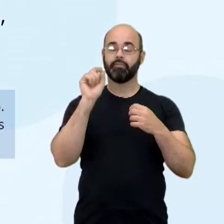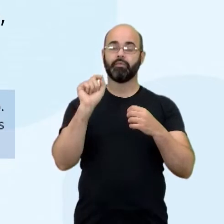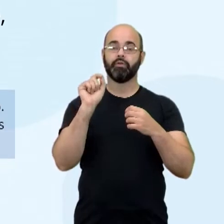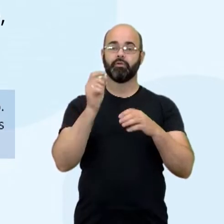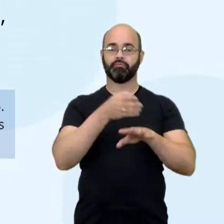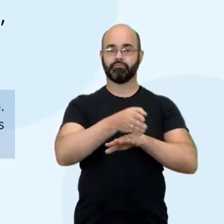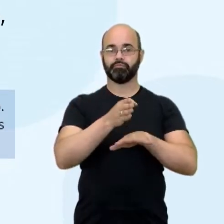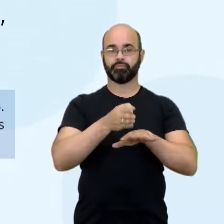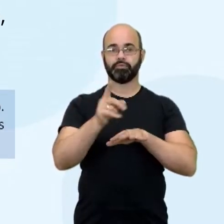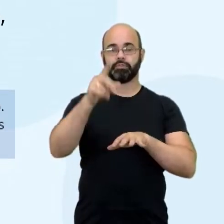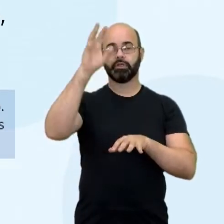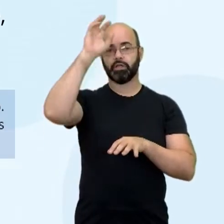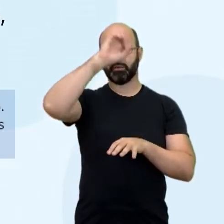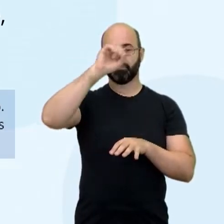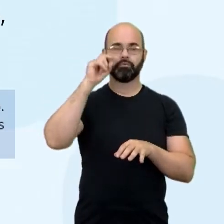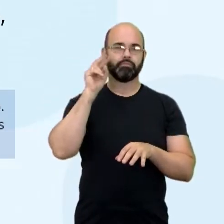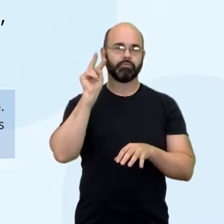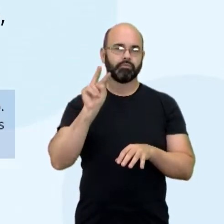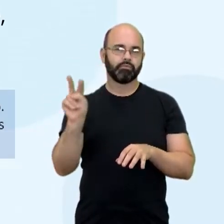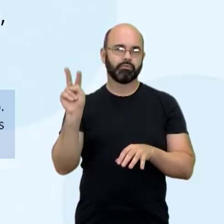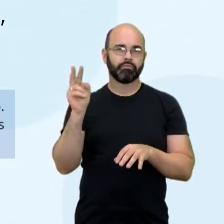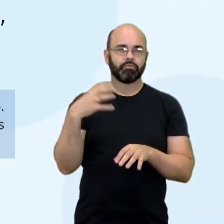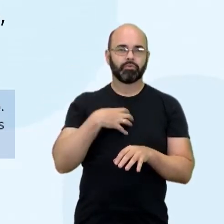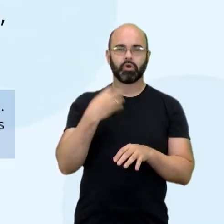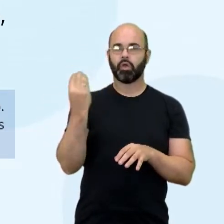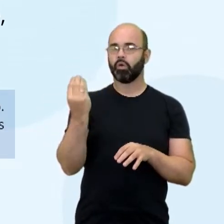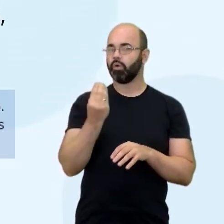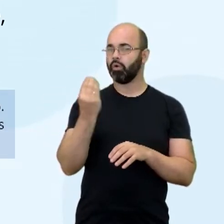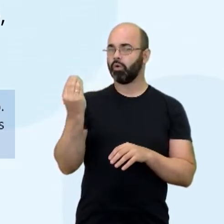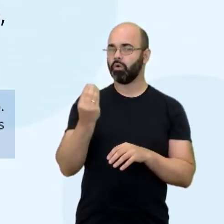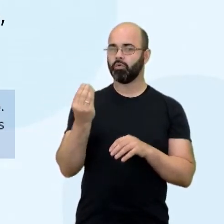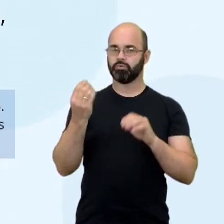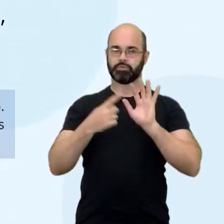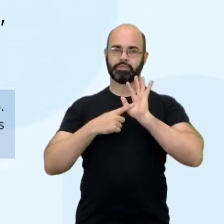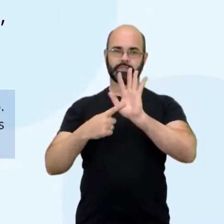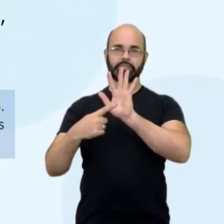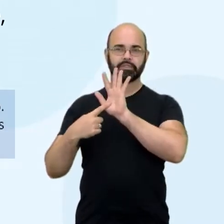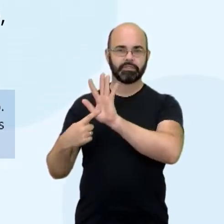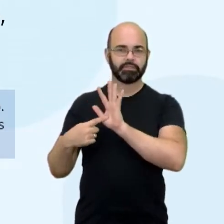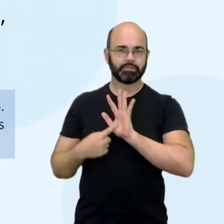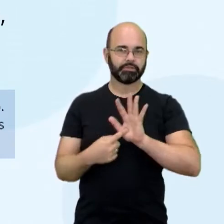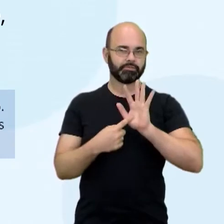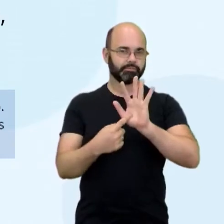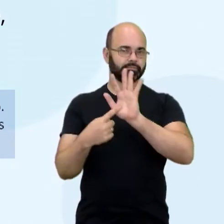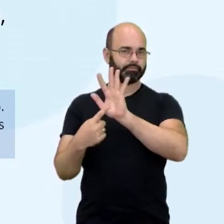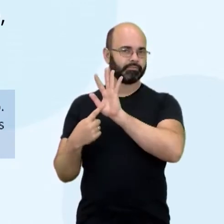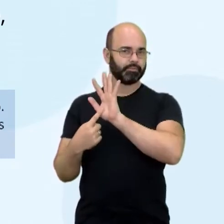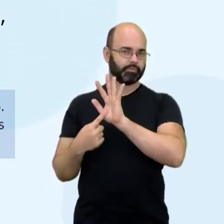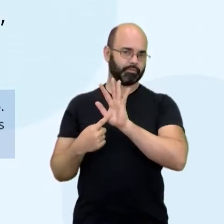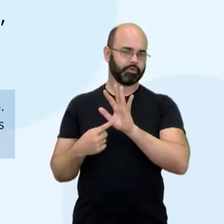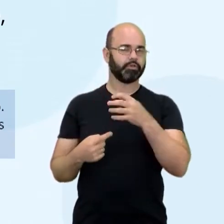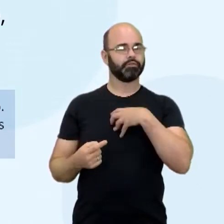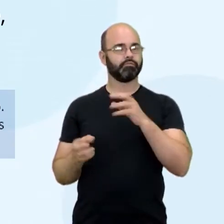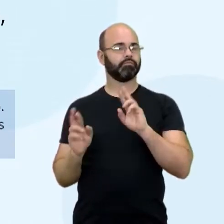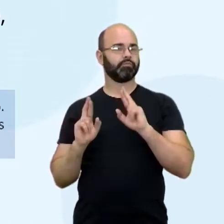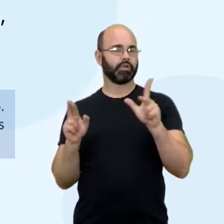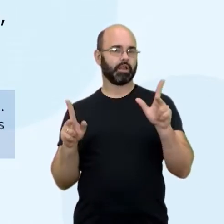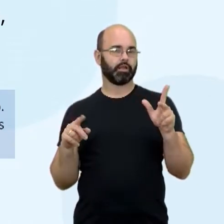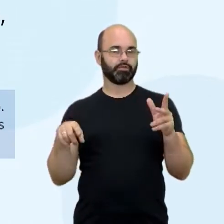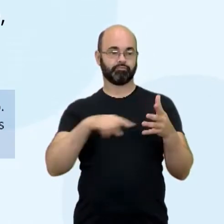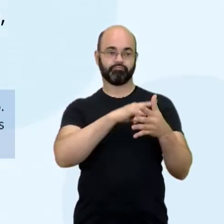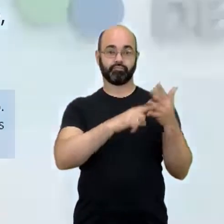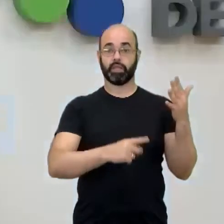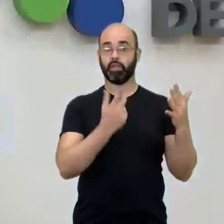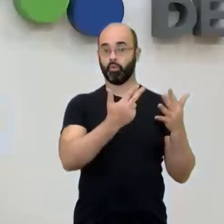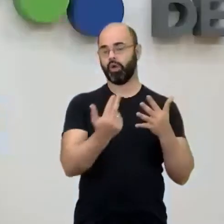continuar observando e reconhecendo como que essas manifestações acontecem de forma diferente uma das outras, e